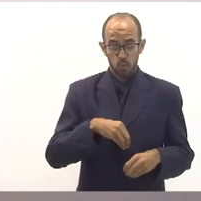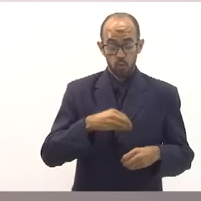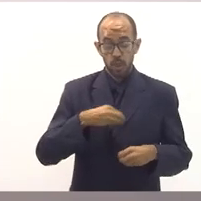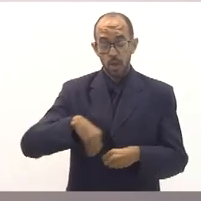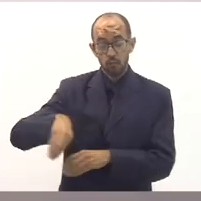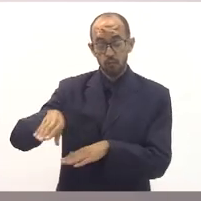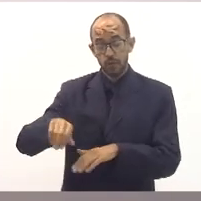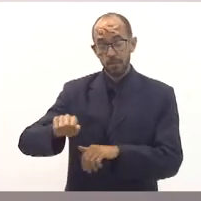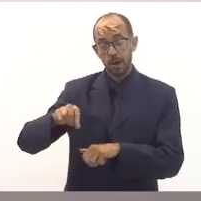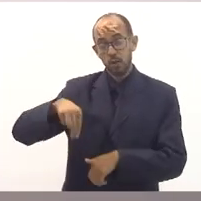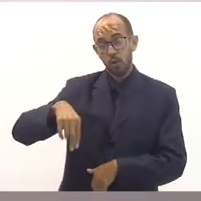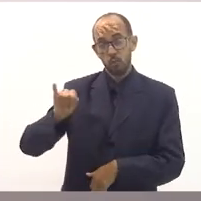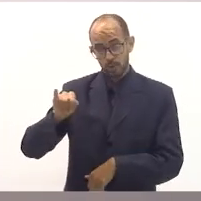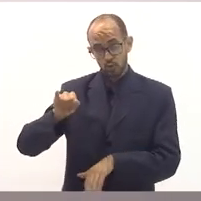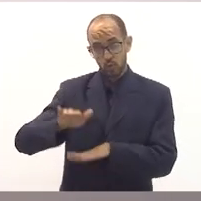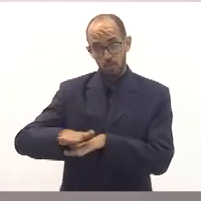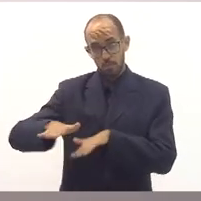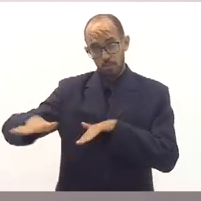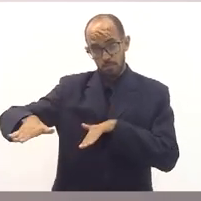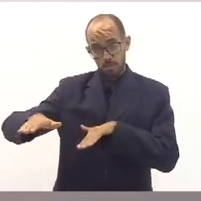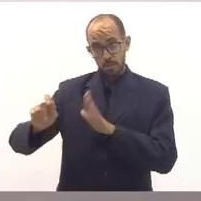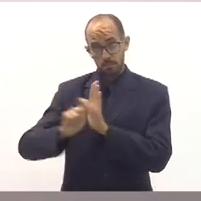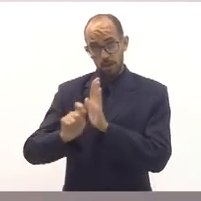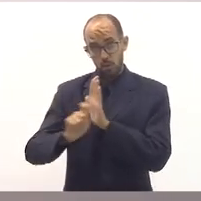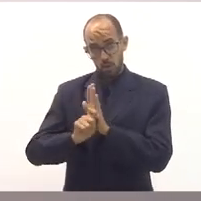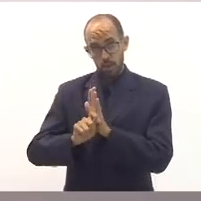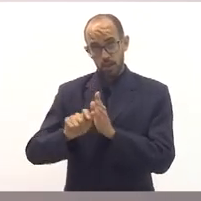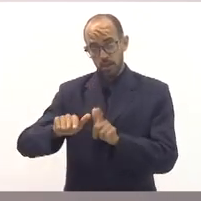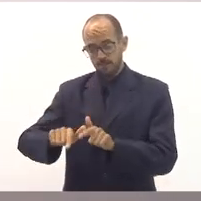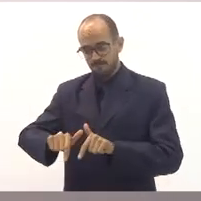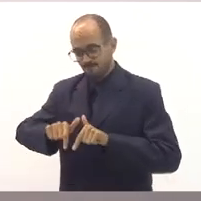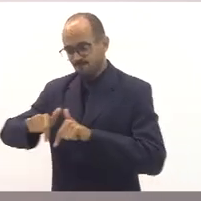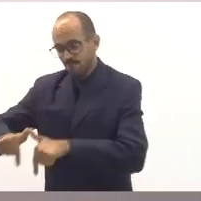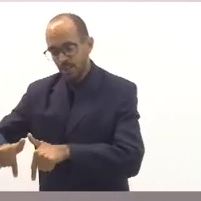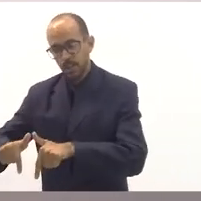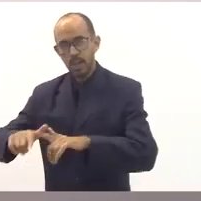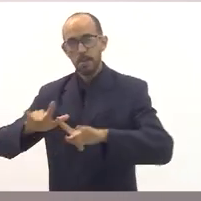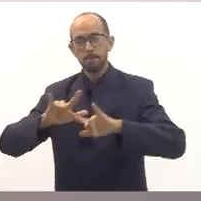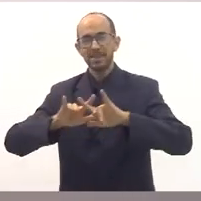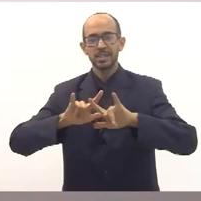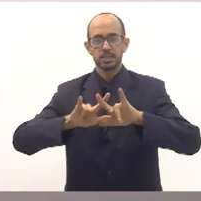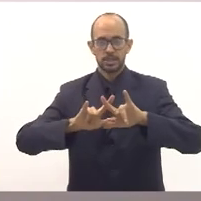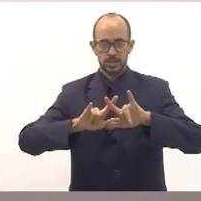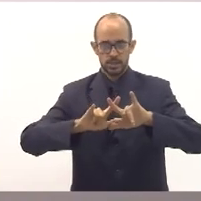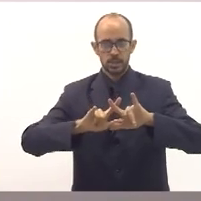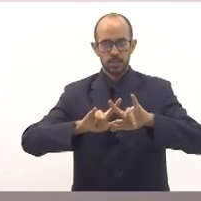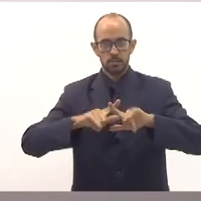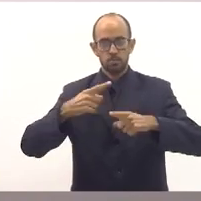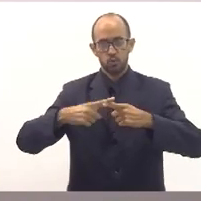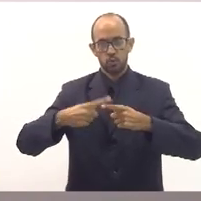Baixada Nova Iguaçu E lá eu enfrentei a milícia porque abaixada era conhecida e é até hoje